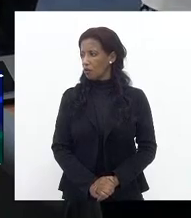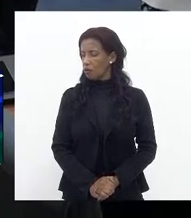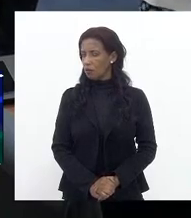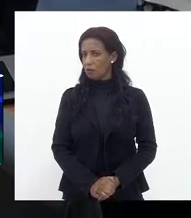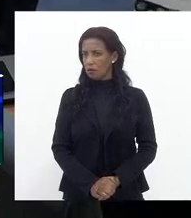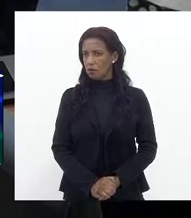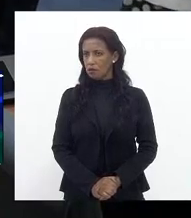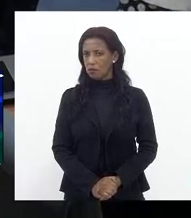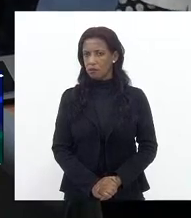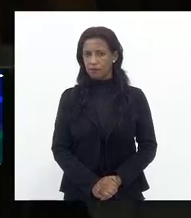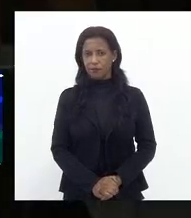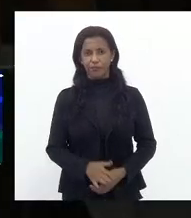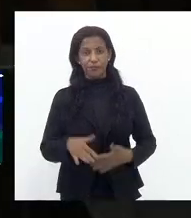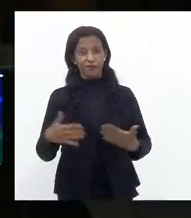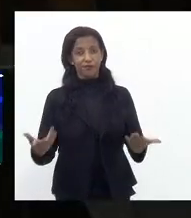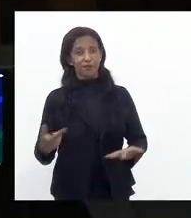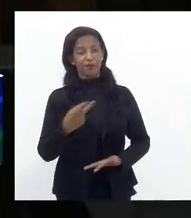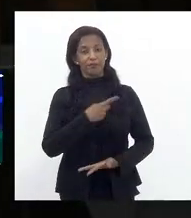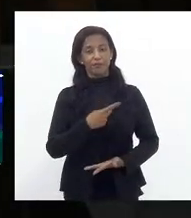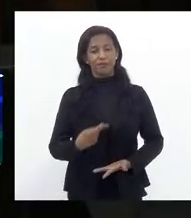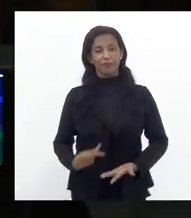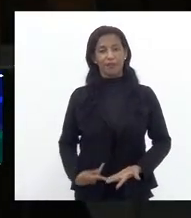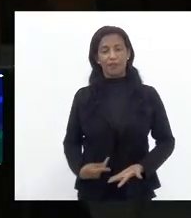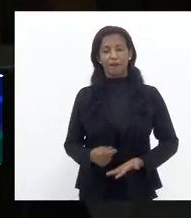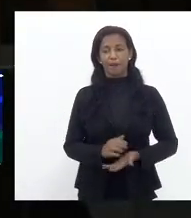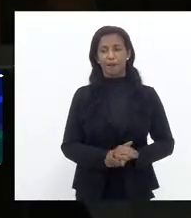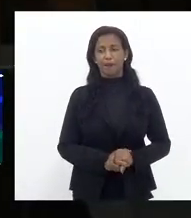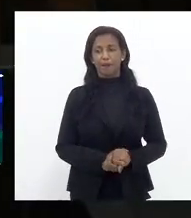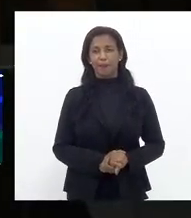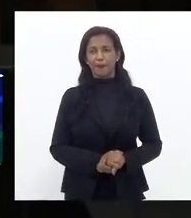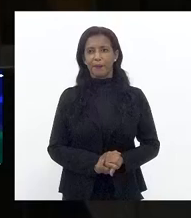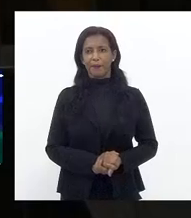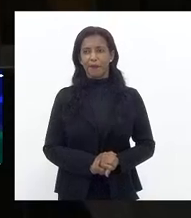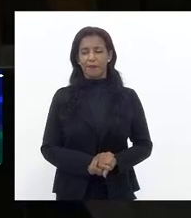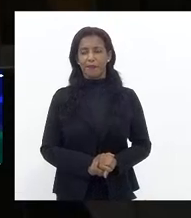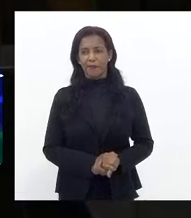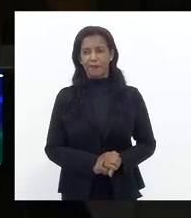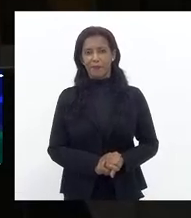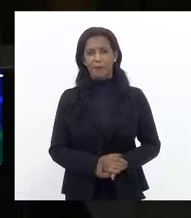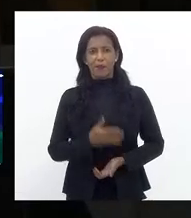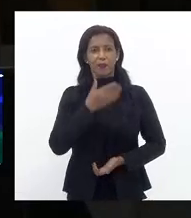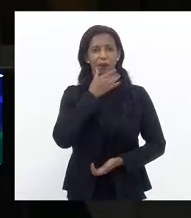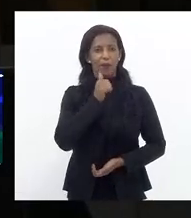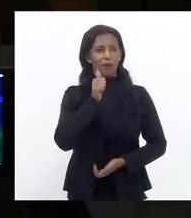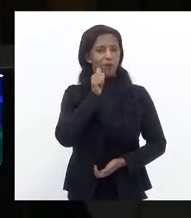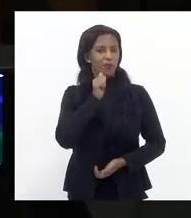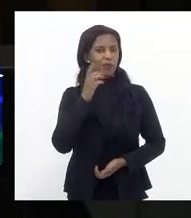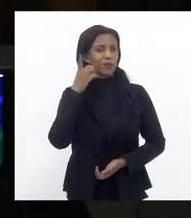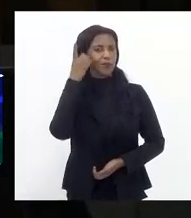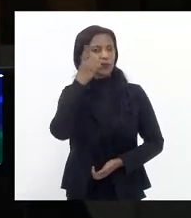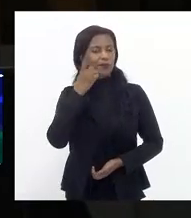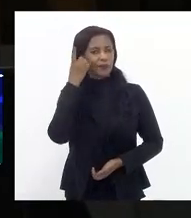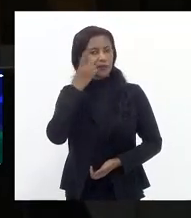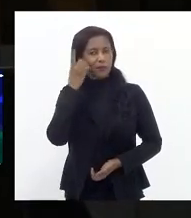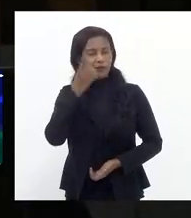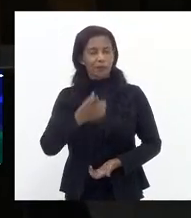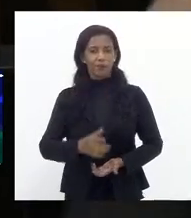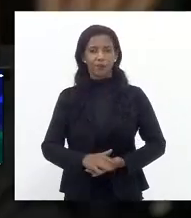Ok. Senhor presidente, senhoras e senhores deputados,